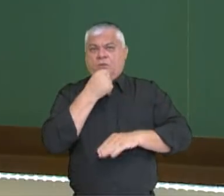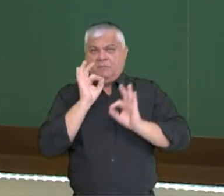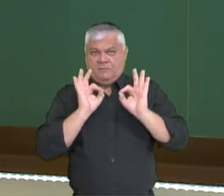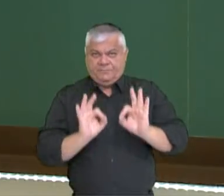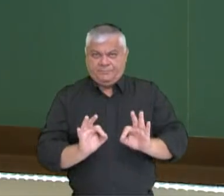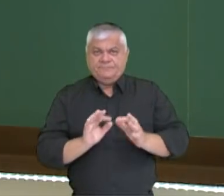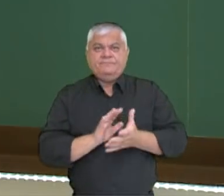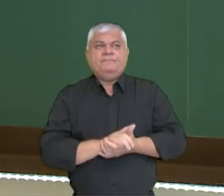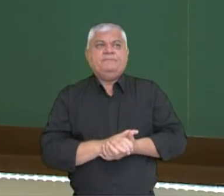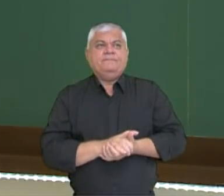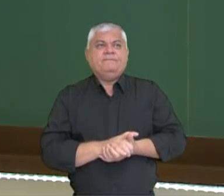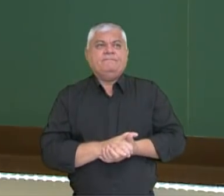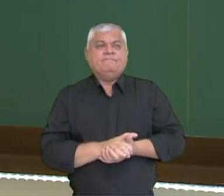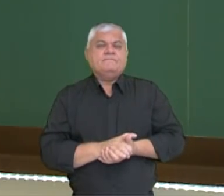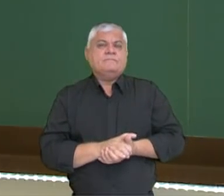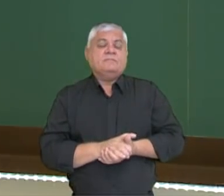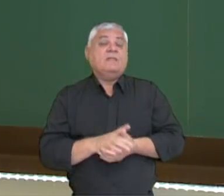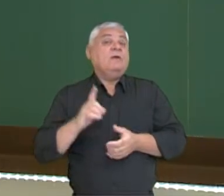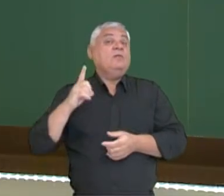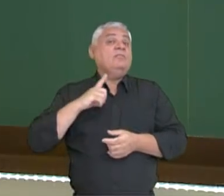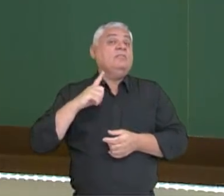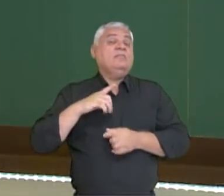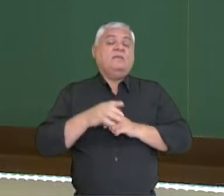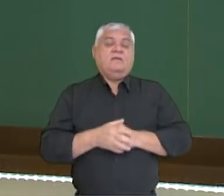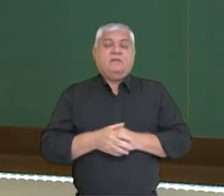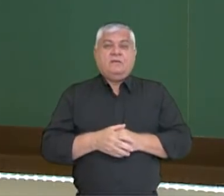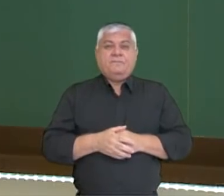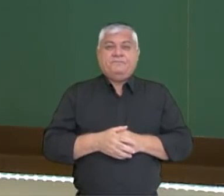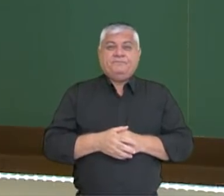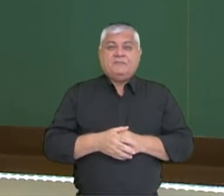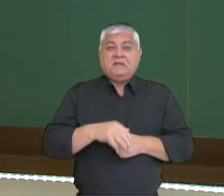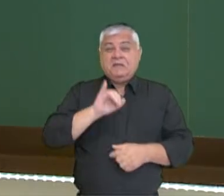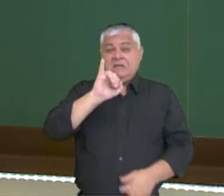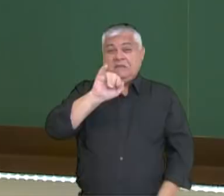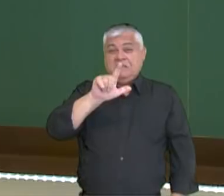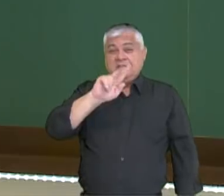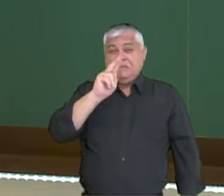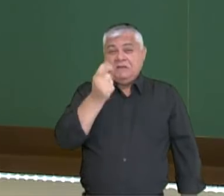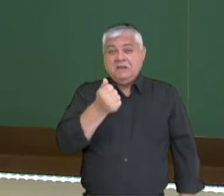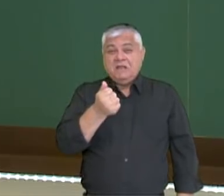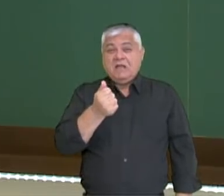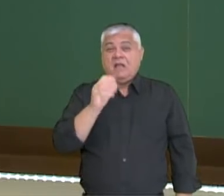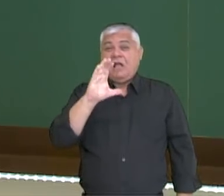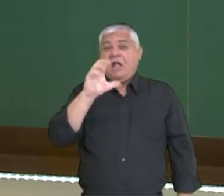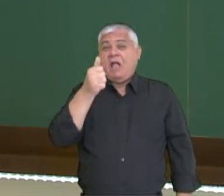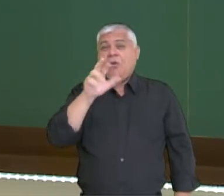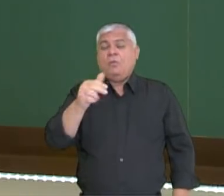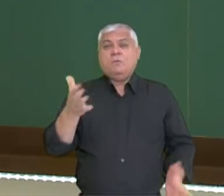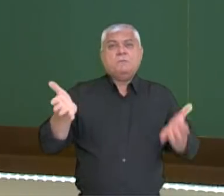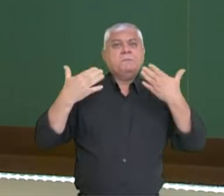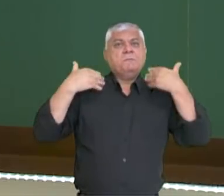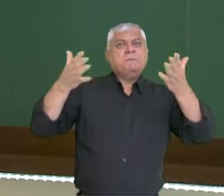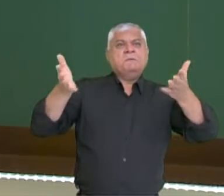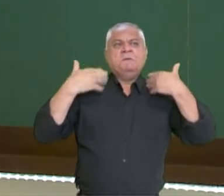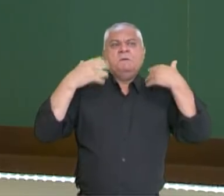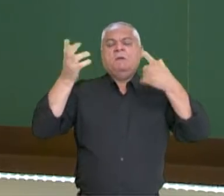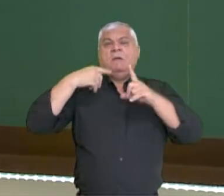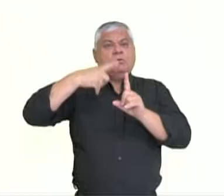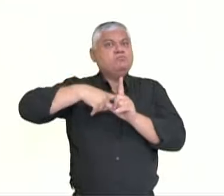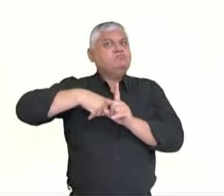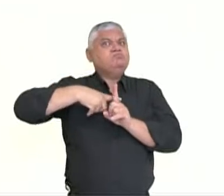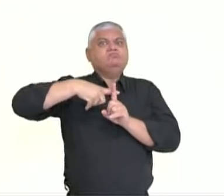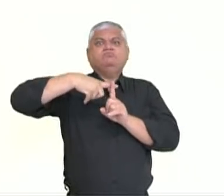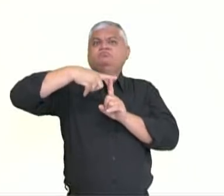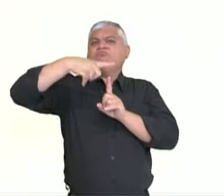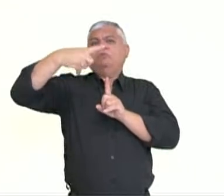certo? Então, o que é que nós vamos ter ali? As ilhas de calor, em áreas mais urbanizadas. No centro de uma